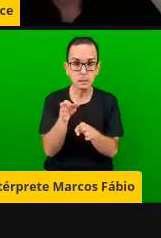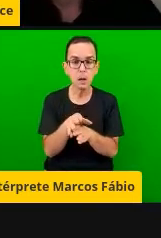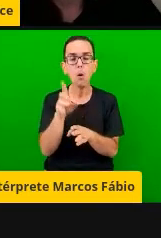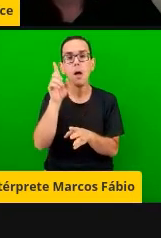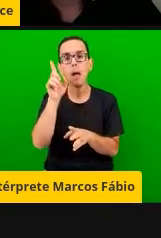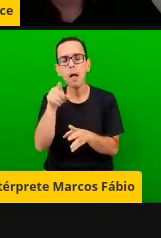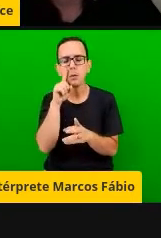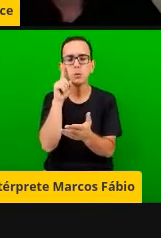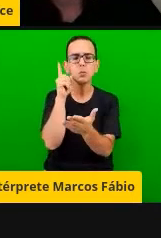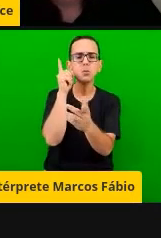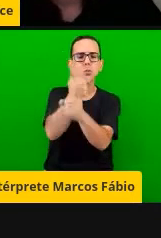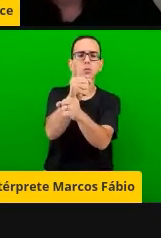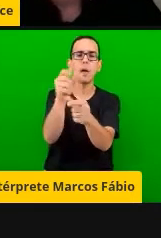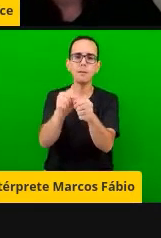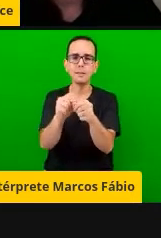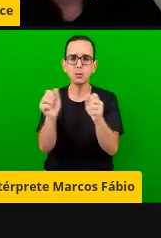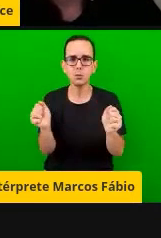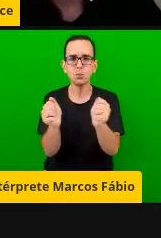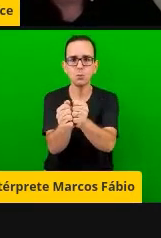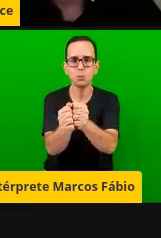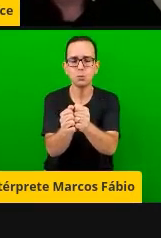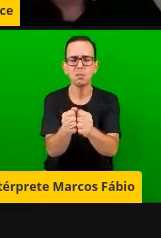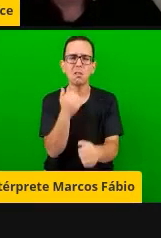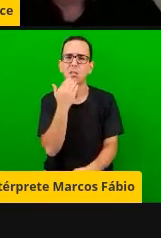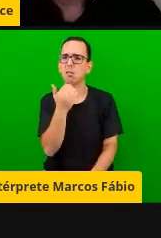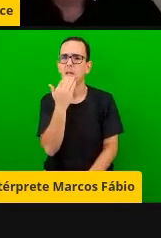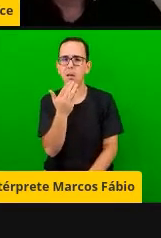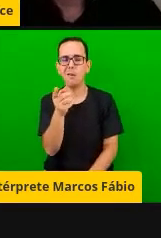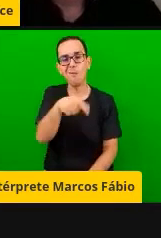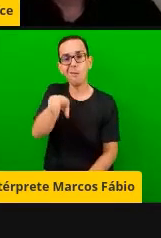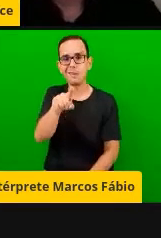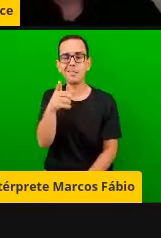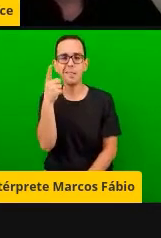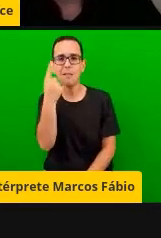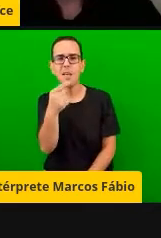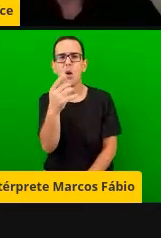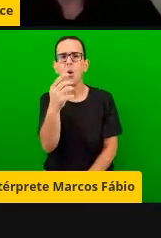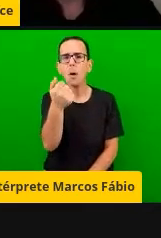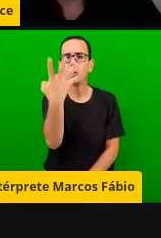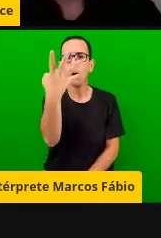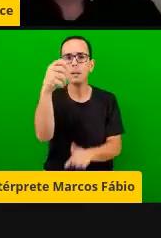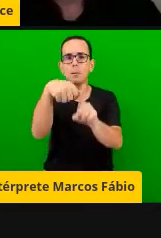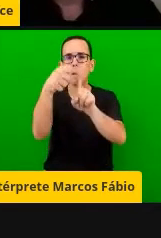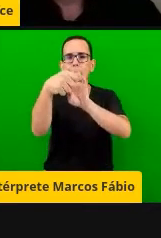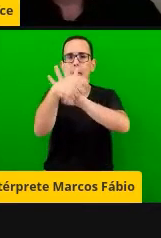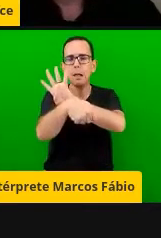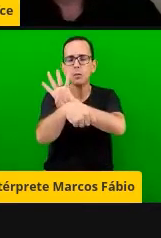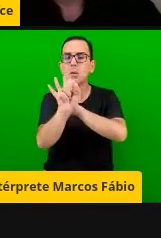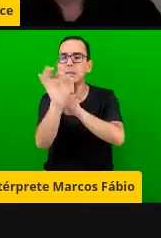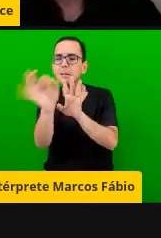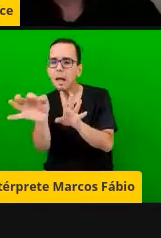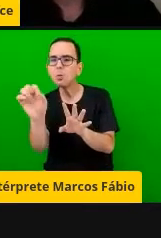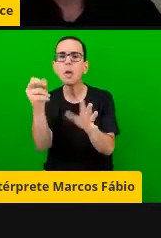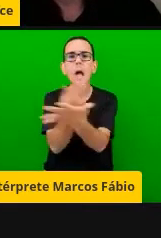o fazer junto, né? Como ninguém mais do que vocês que estão aí há quase 4 meses sabem dizer o que deu certo e o que não deu